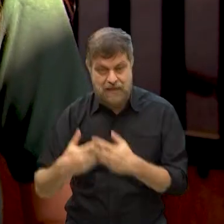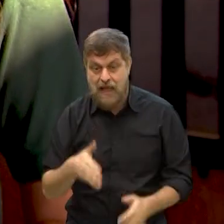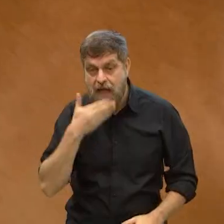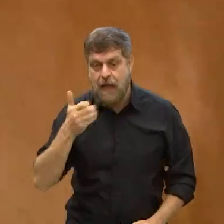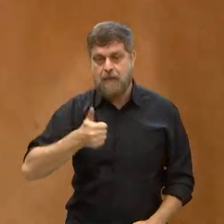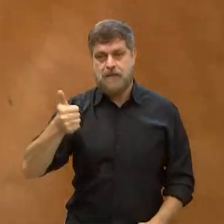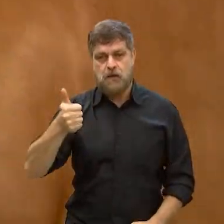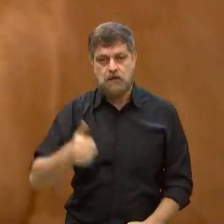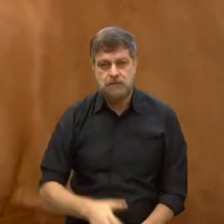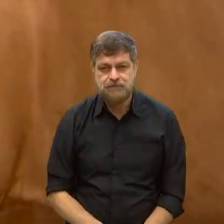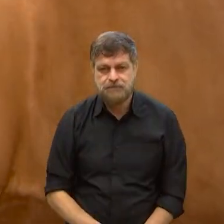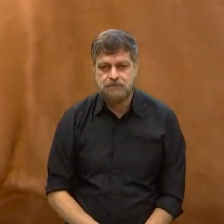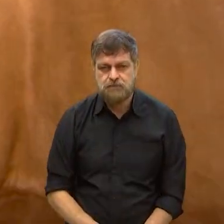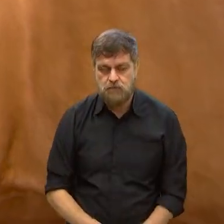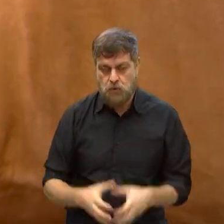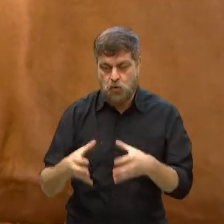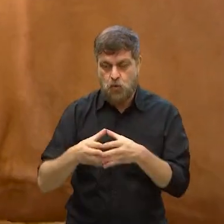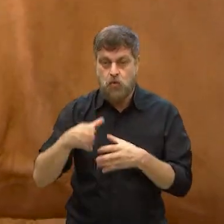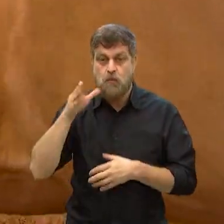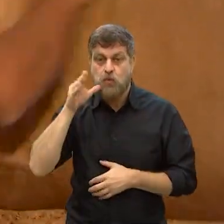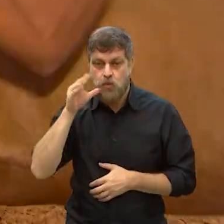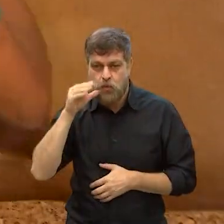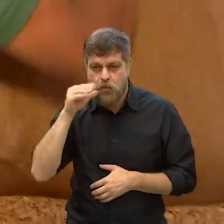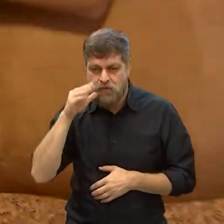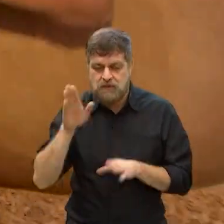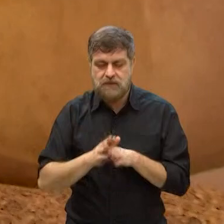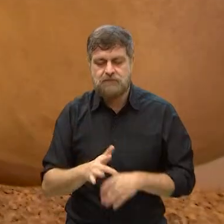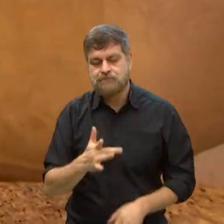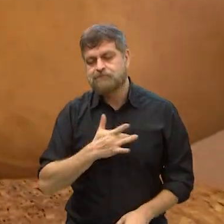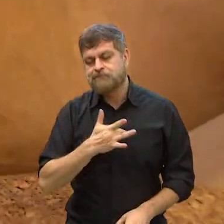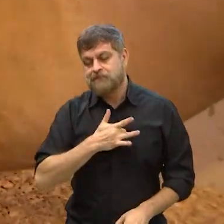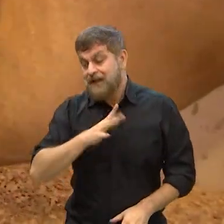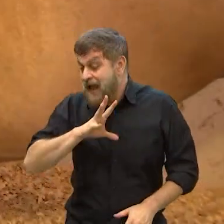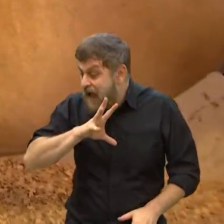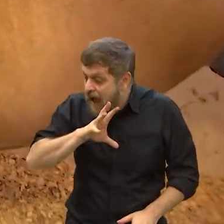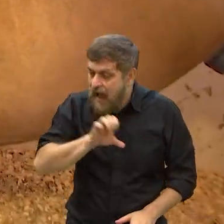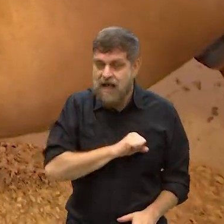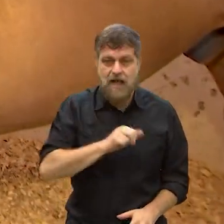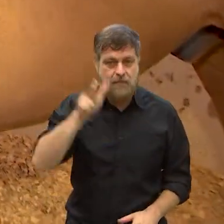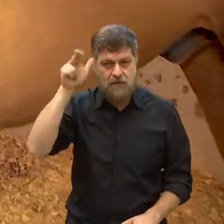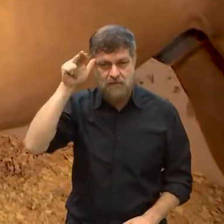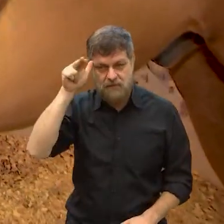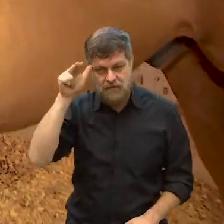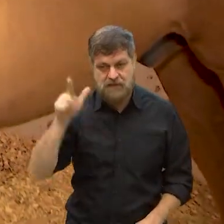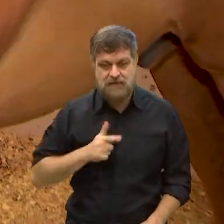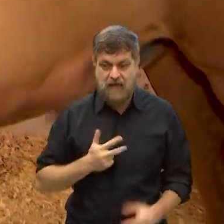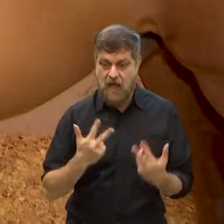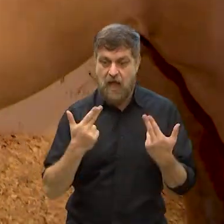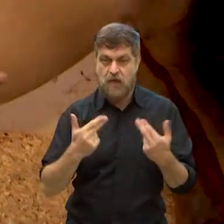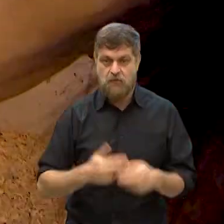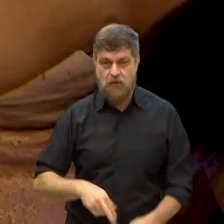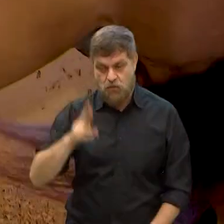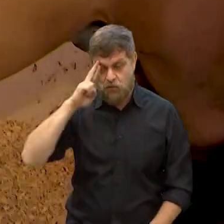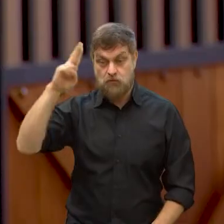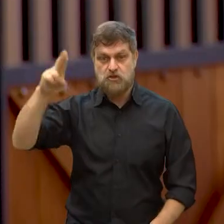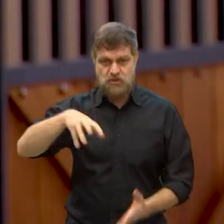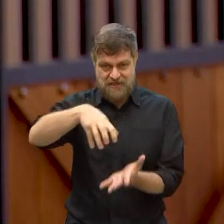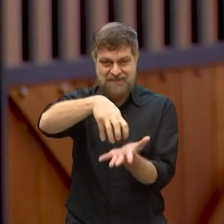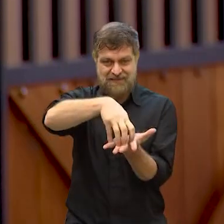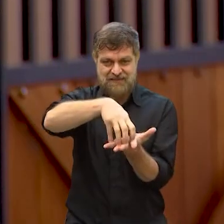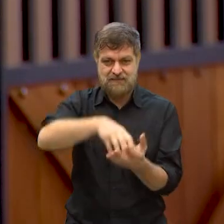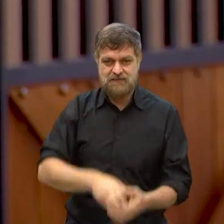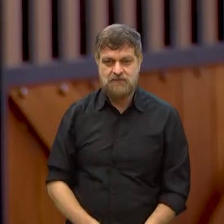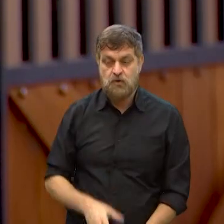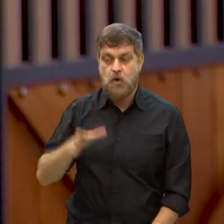cada animal. A equipe, além das habilidades, tem paixão pelos cavalos, assim como o dono do Aras. Eles